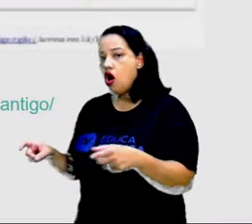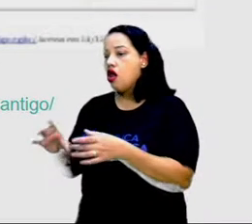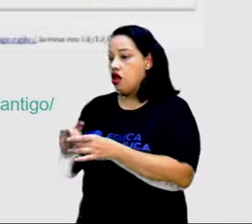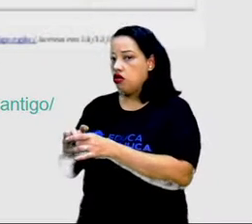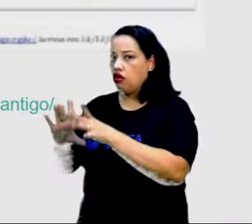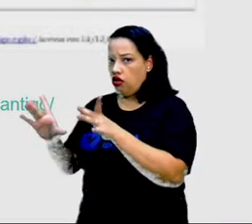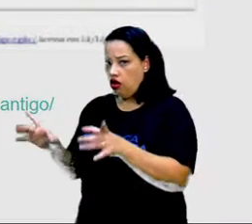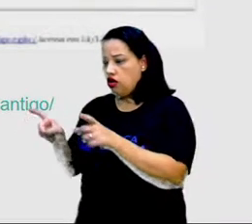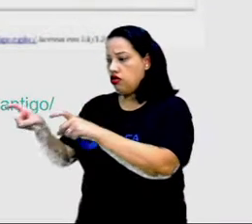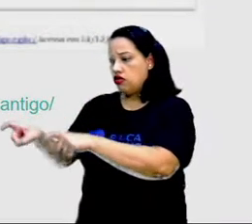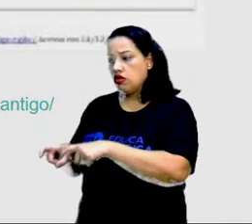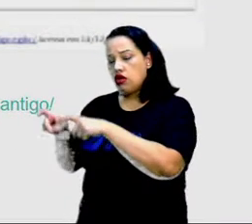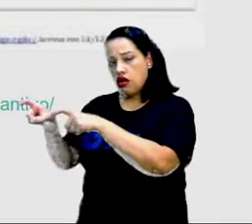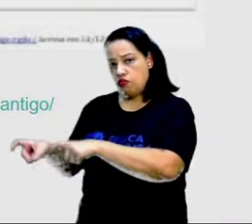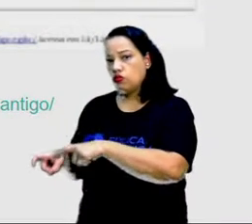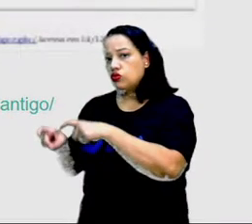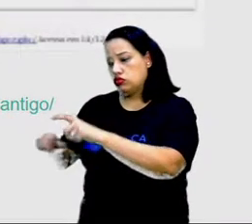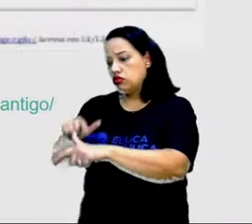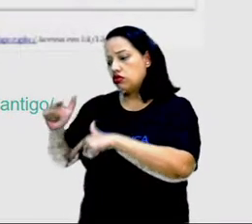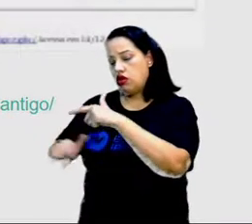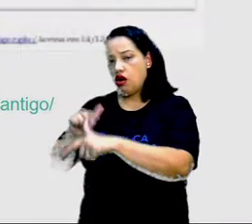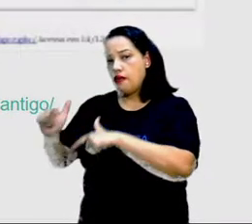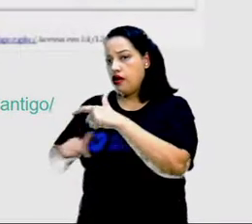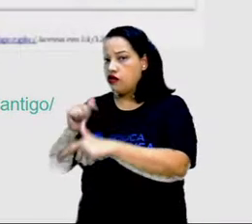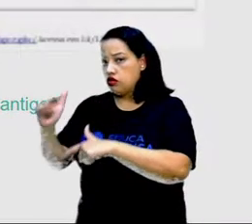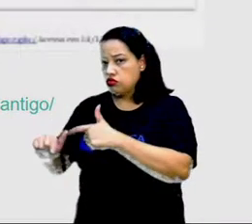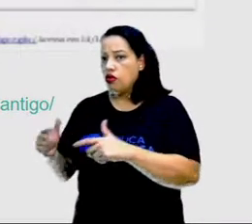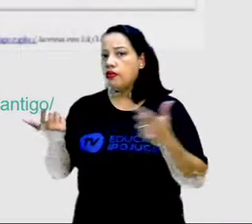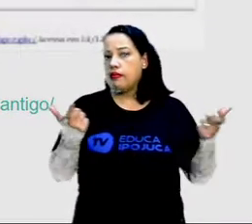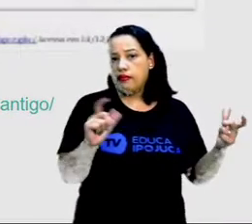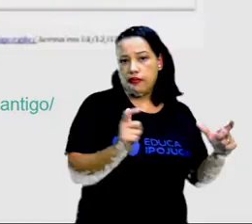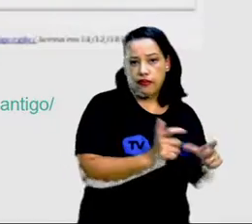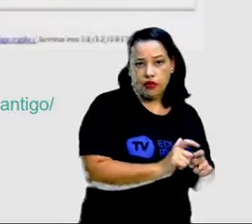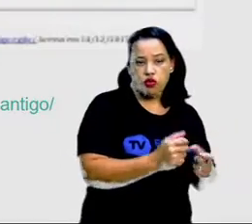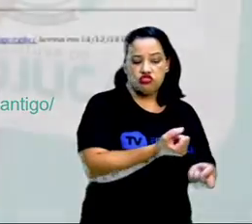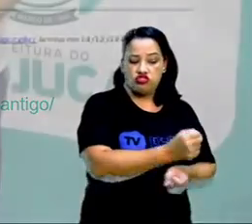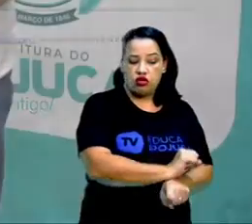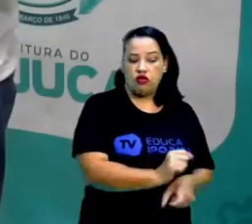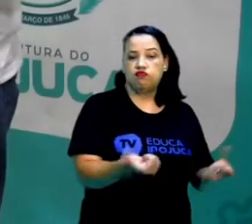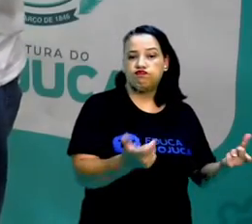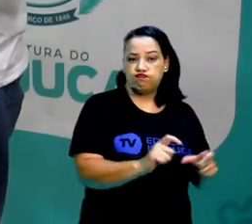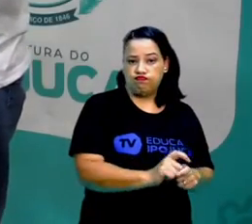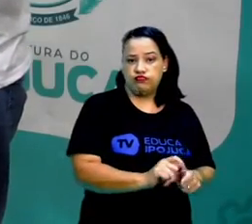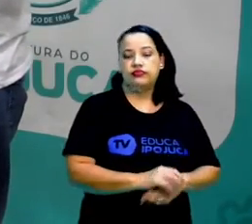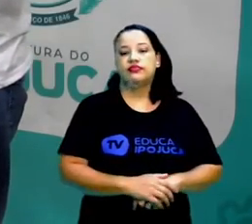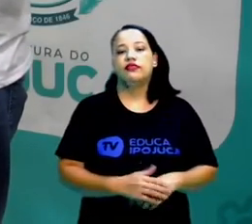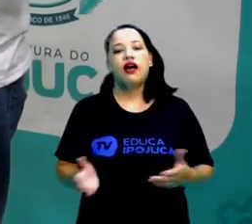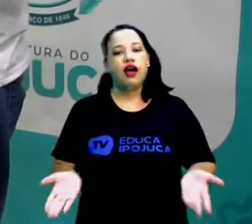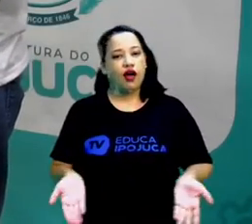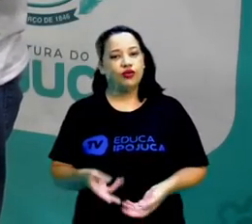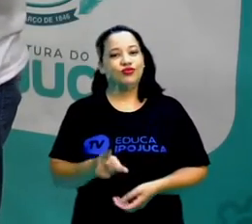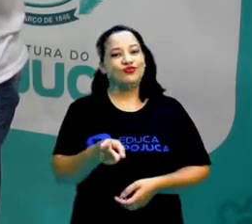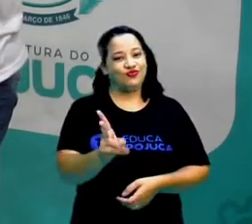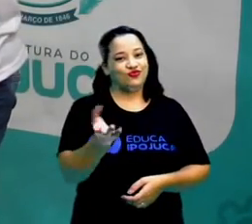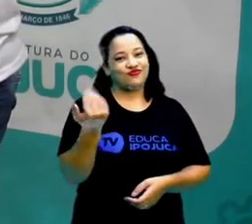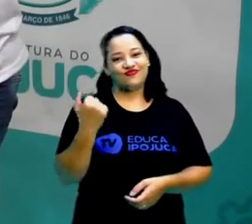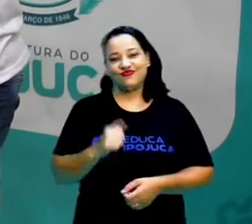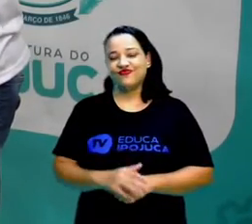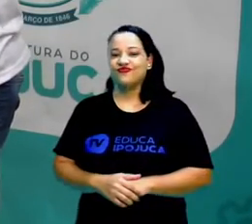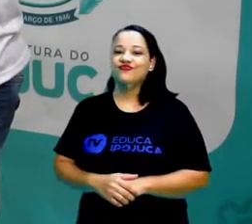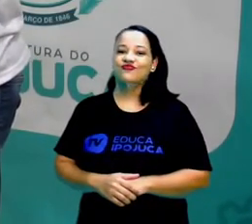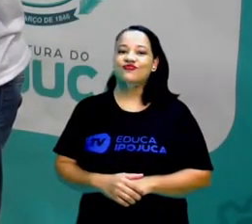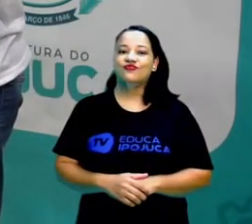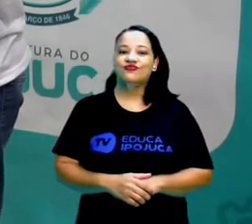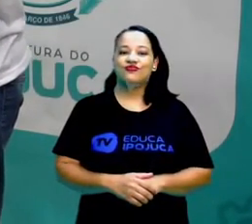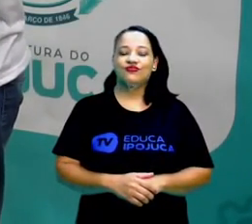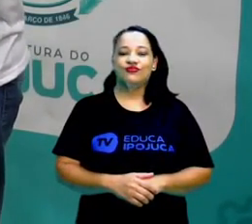homens nem tinha poucos trabalhadores escravizados ok pessoal vamos continuar então aula vamos